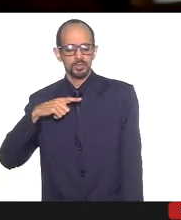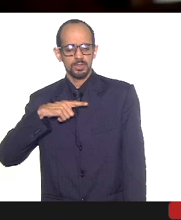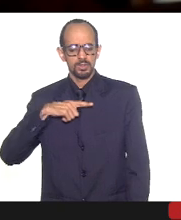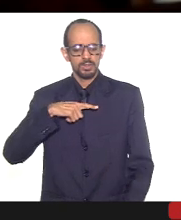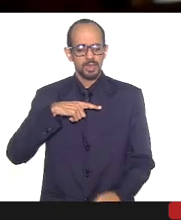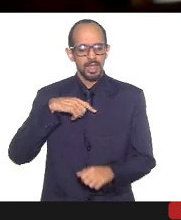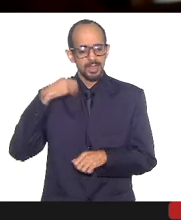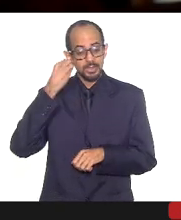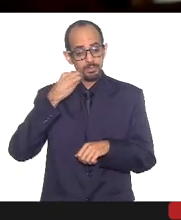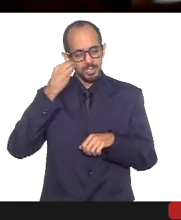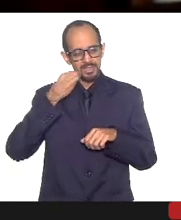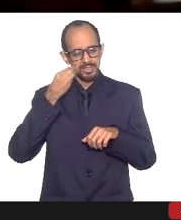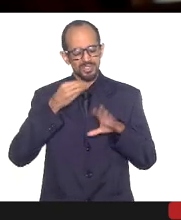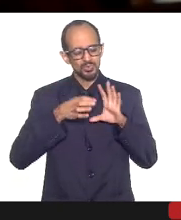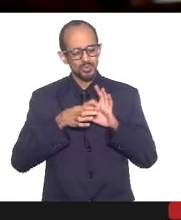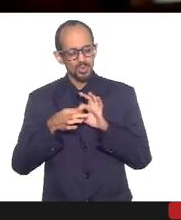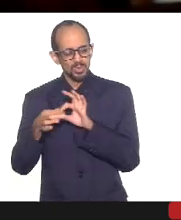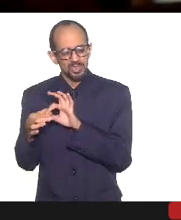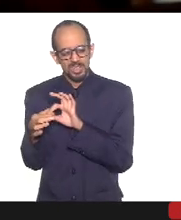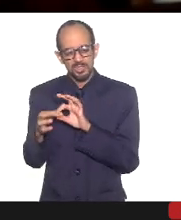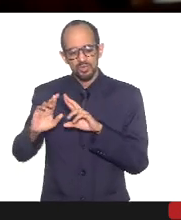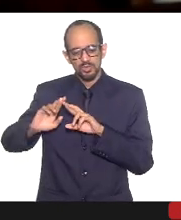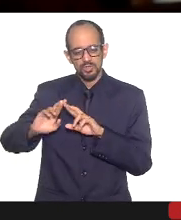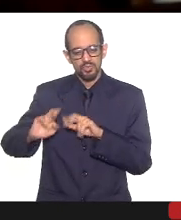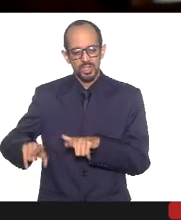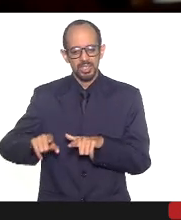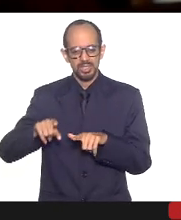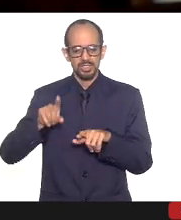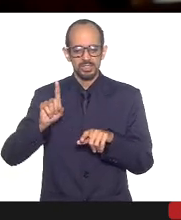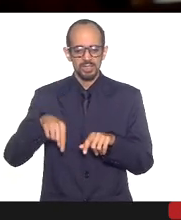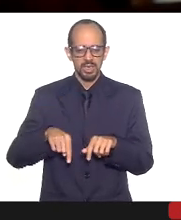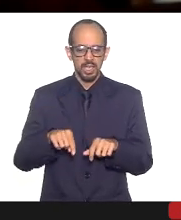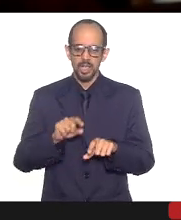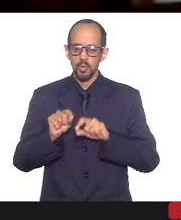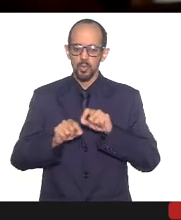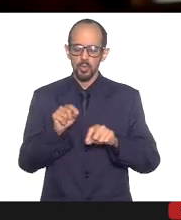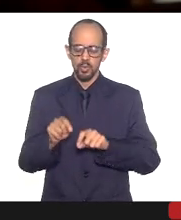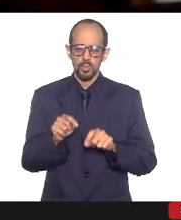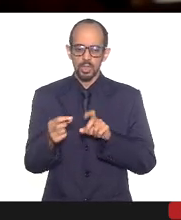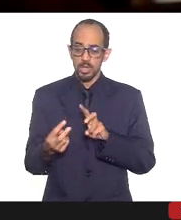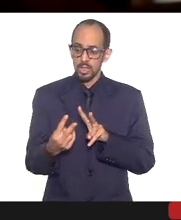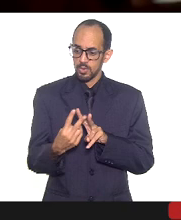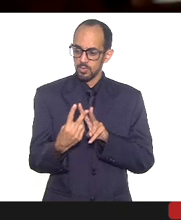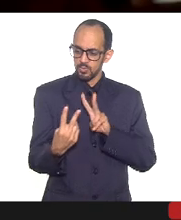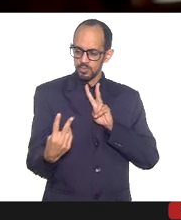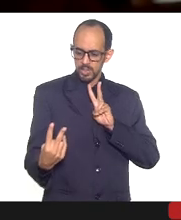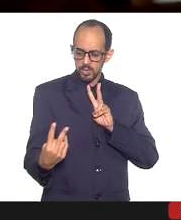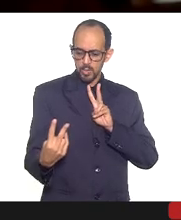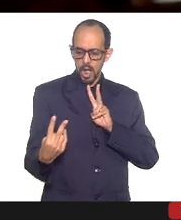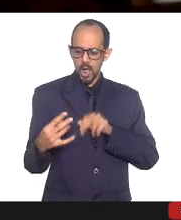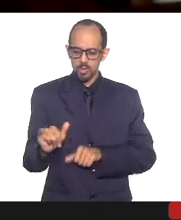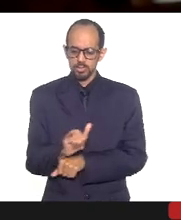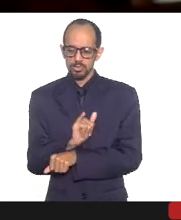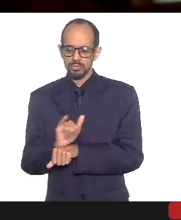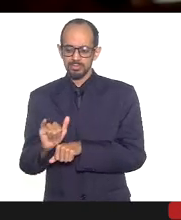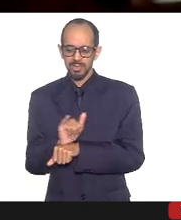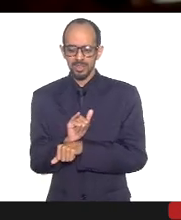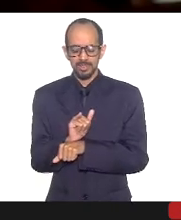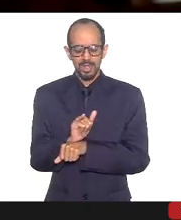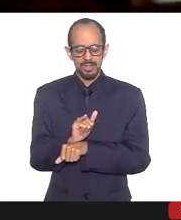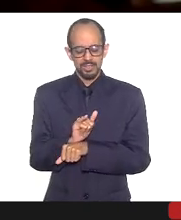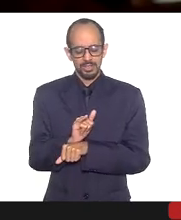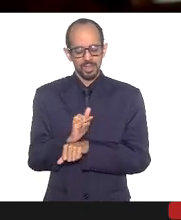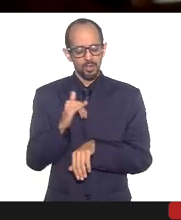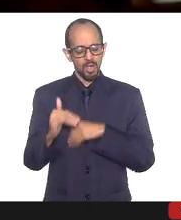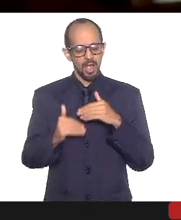o fortalecimento cada vez mais, né, das ferramentas remotas. Sei que é uma dificuldade também